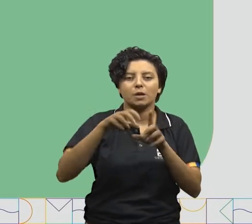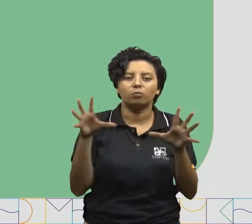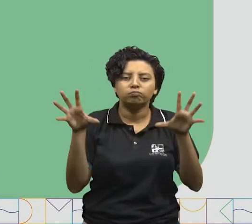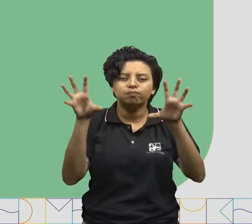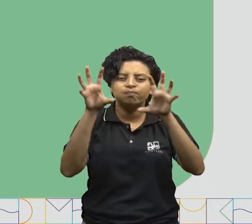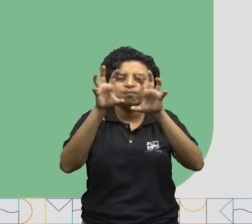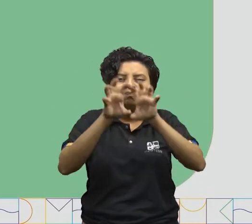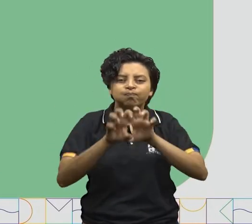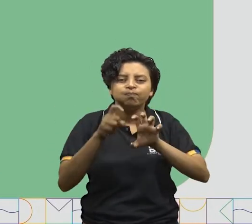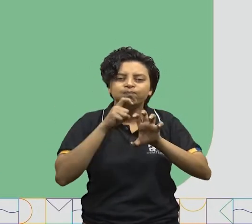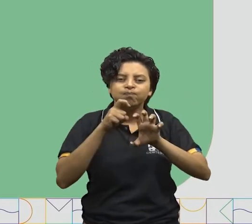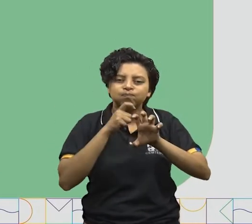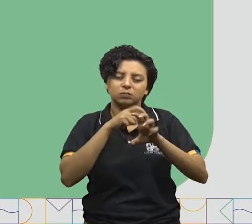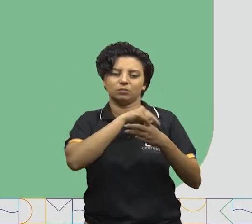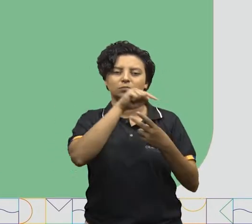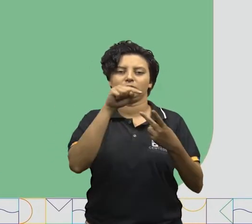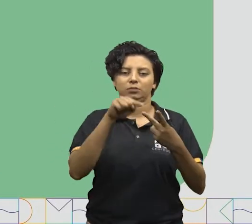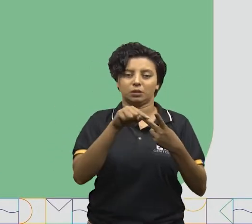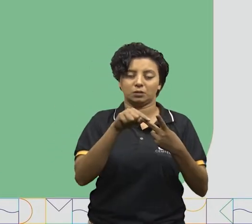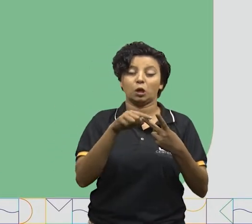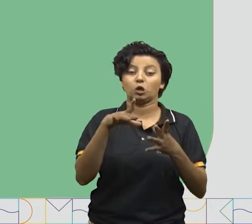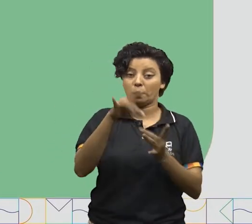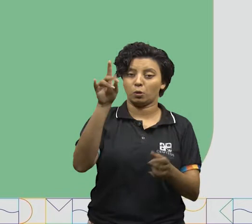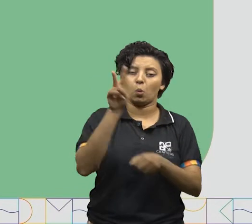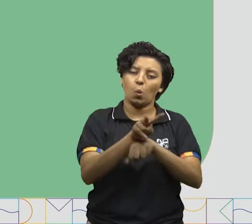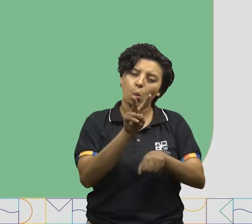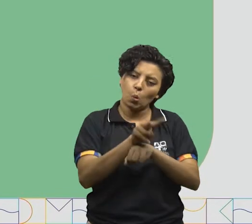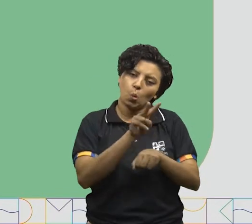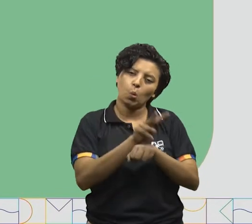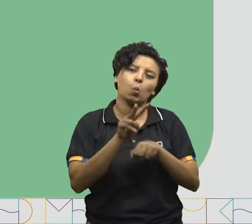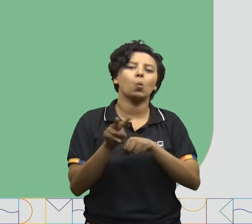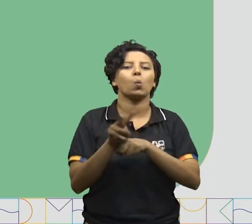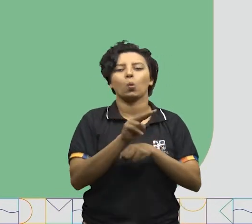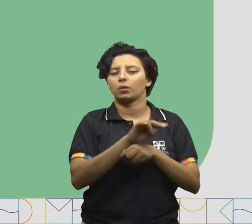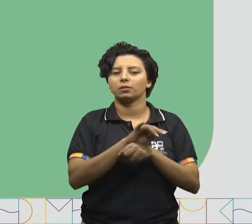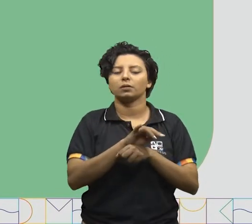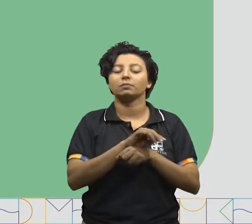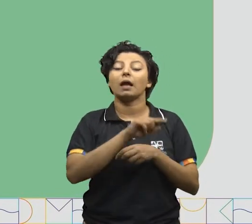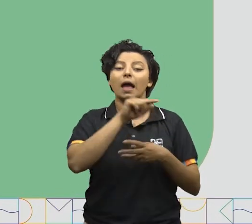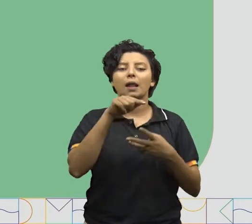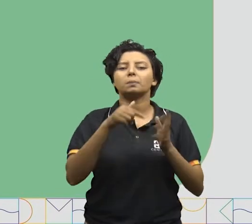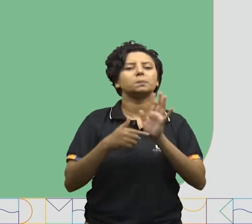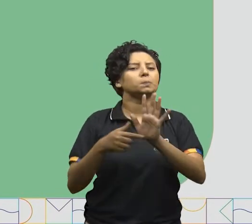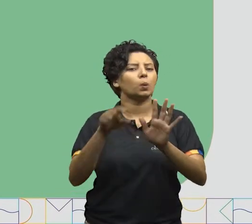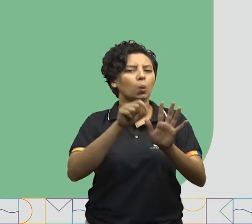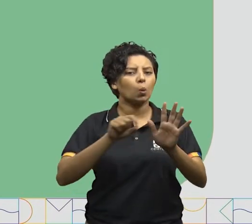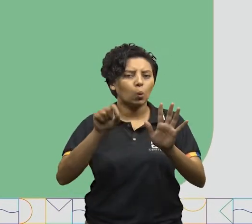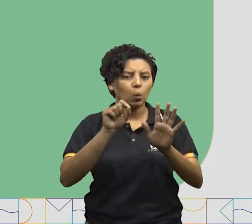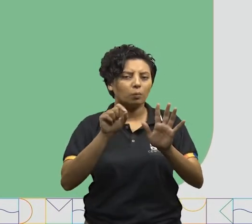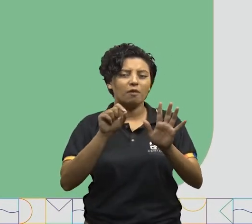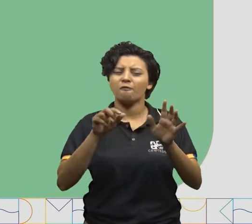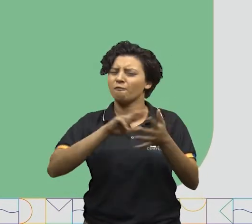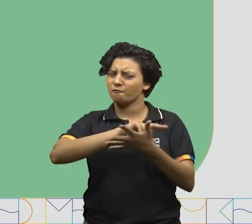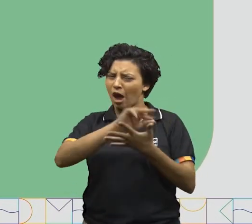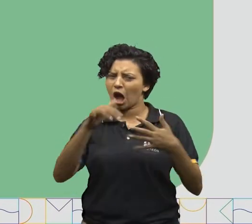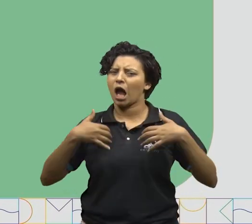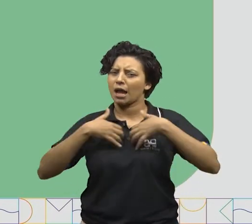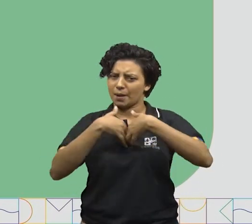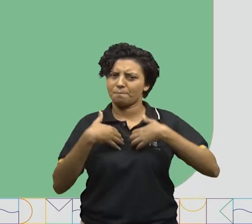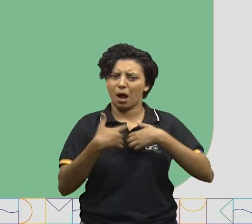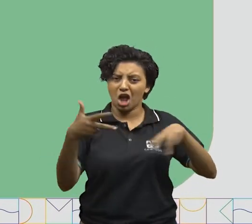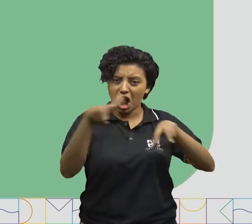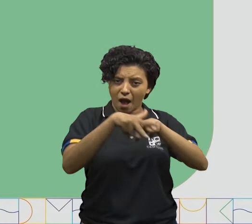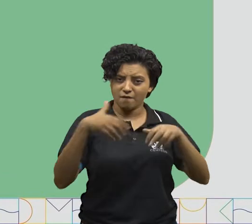inverno, espíritos guardiões e protetores. Eles se manifestavam como os mais variados animais.